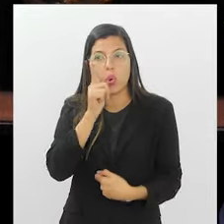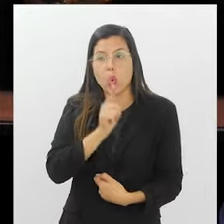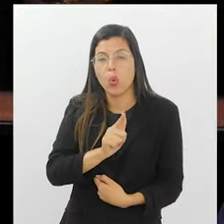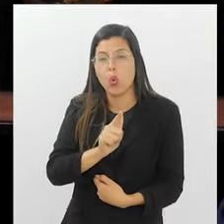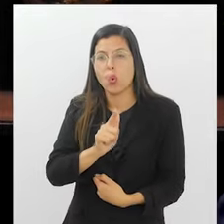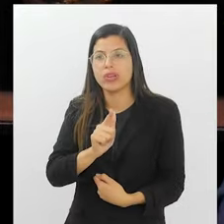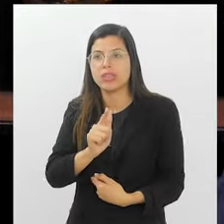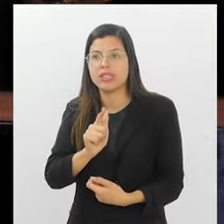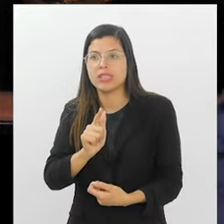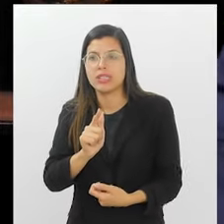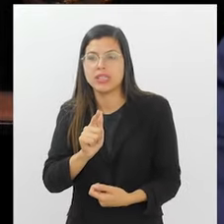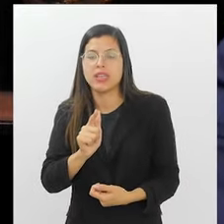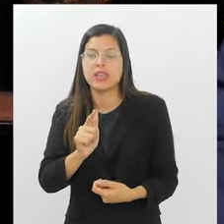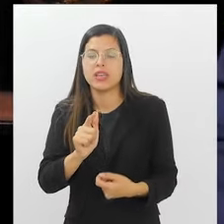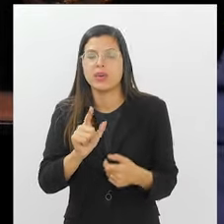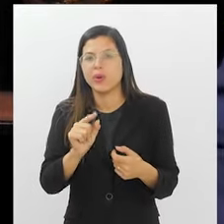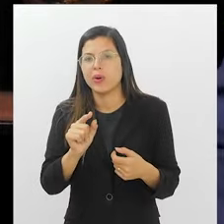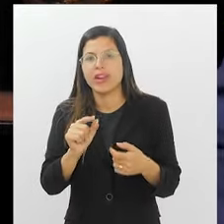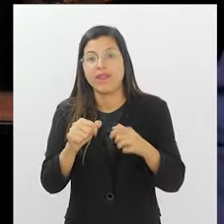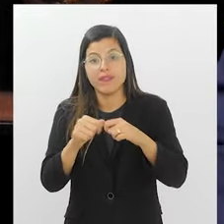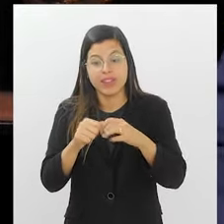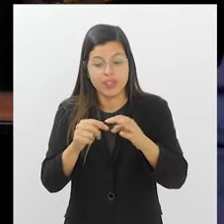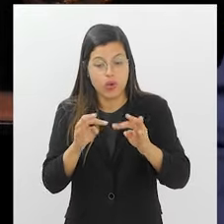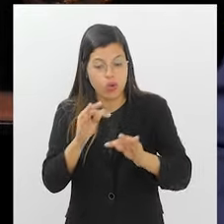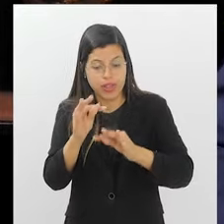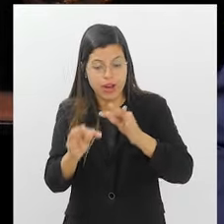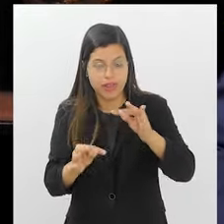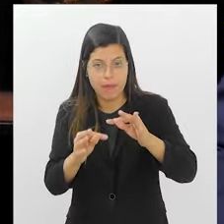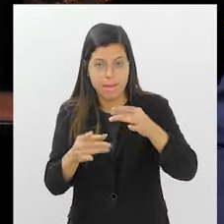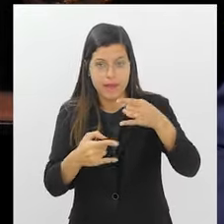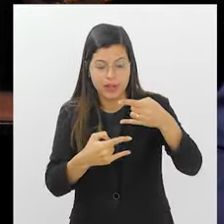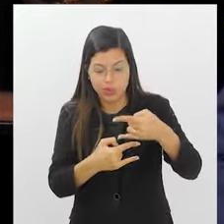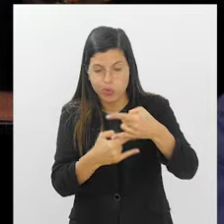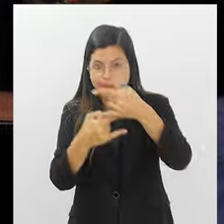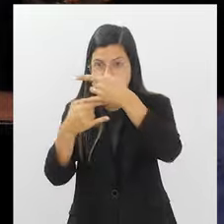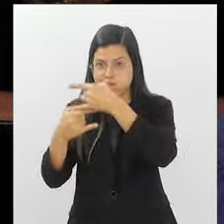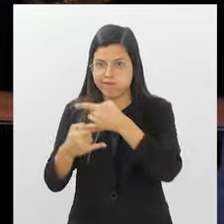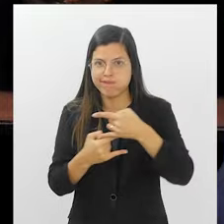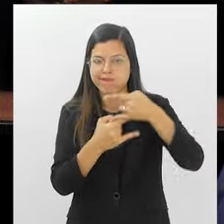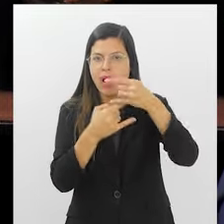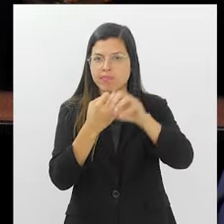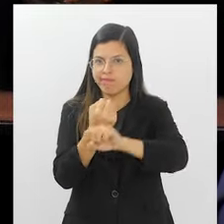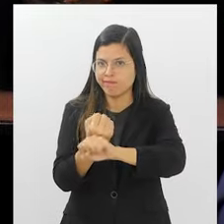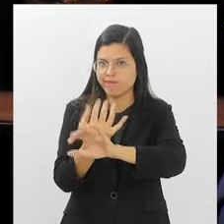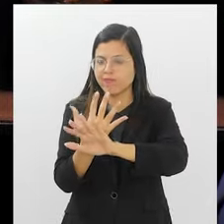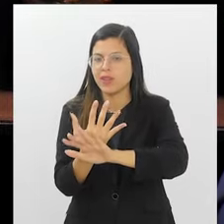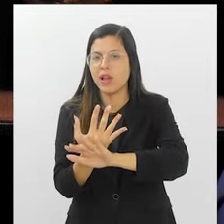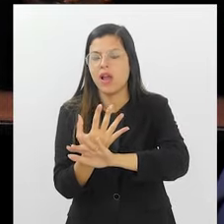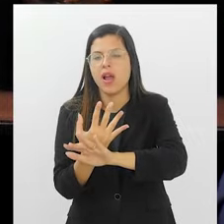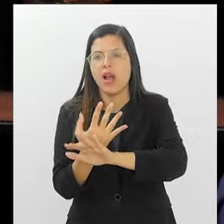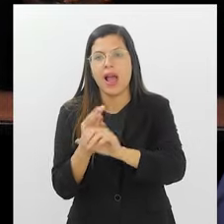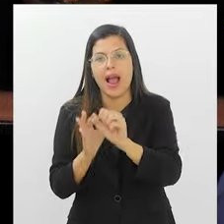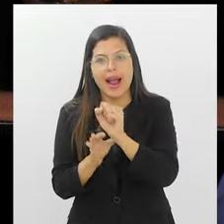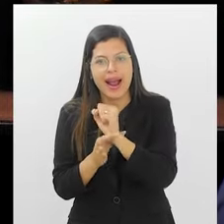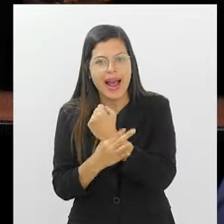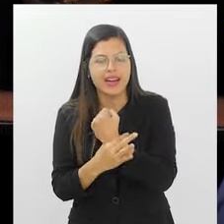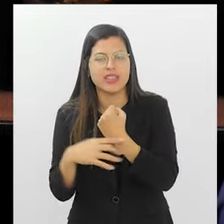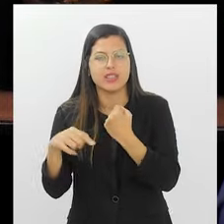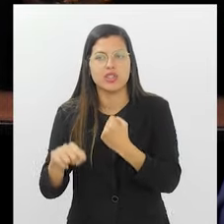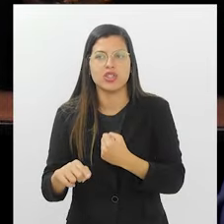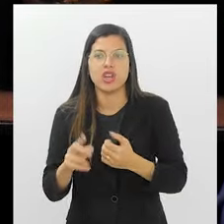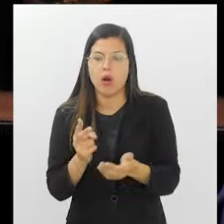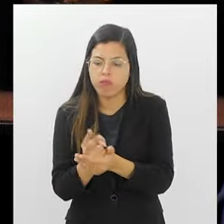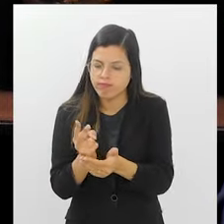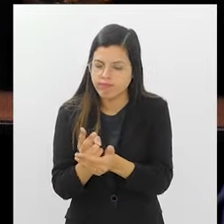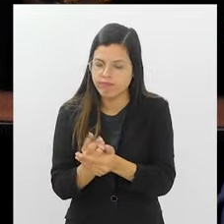mesclar, né, conseguir passar para o atendimento online de uma forma a garantir ali a acessibilidade, de uma forma a garantir